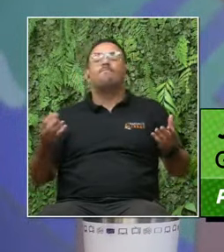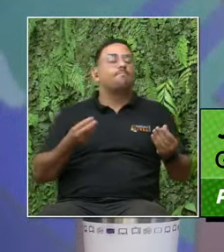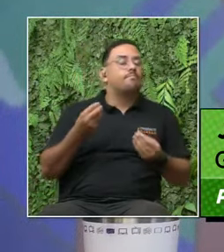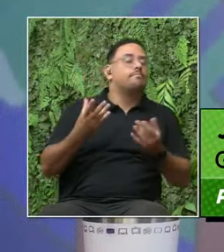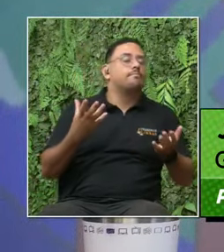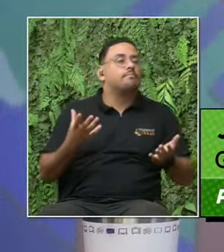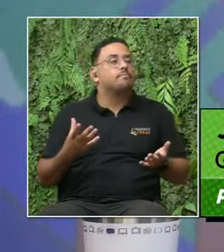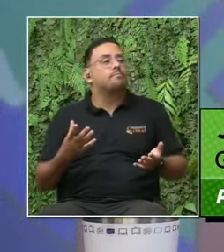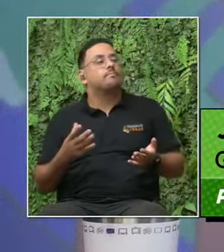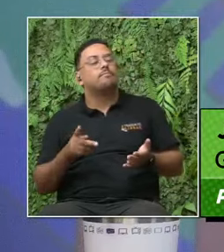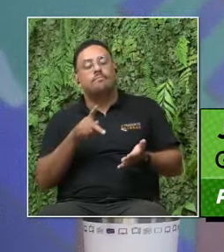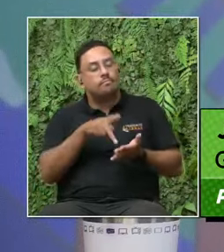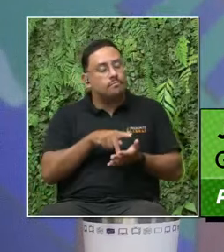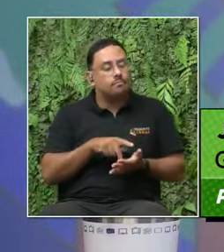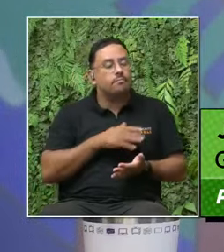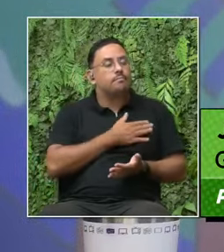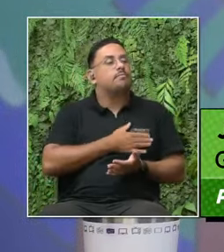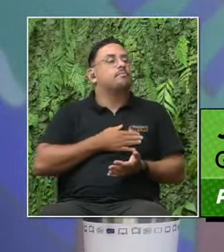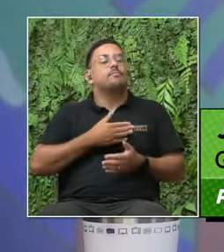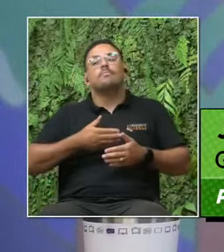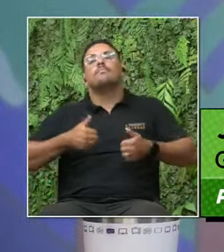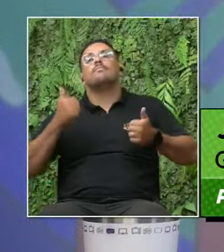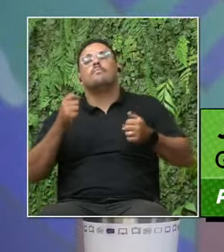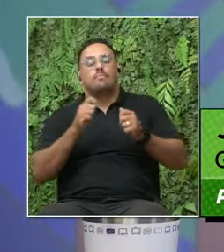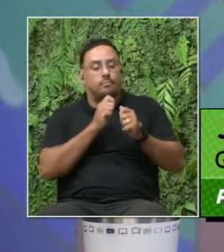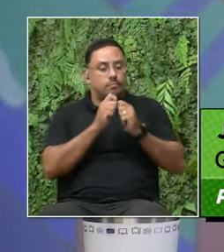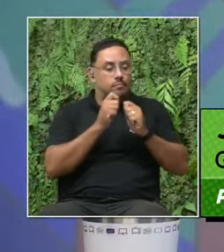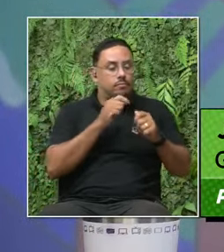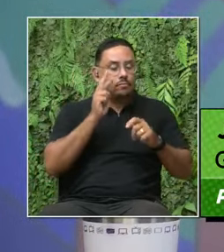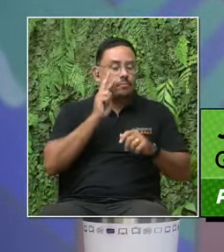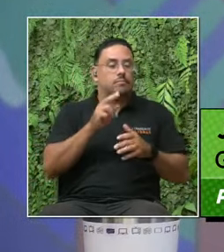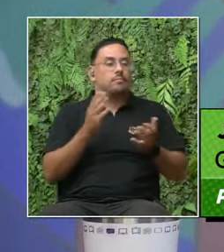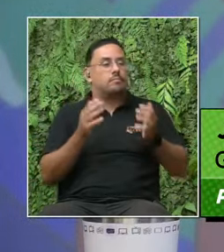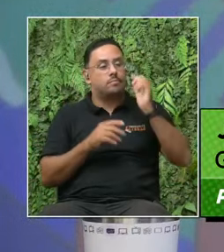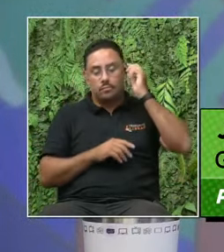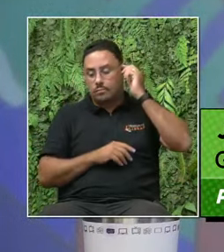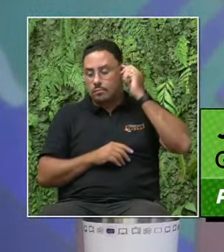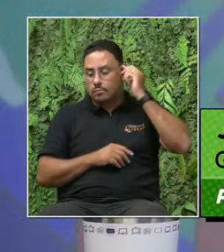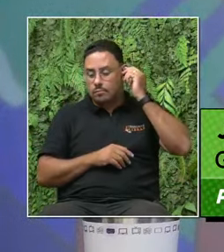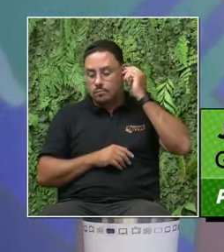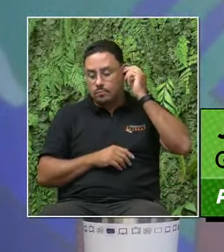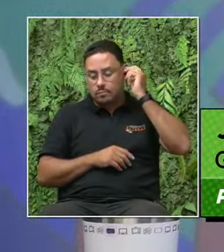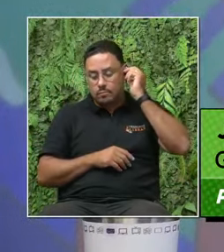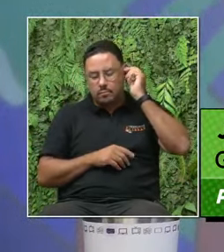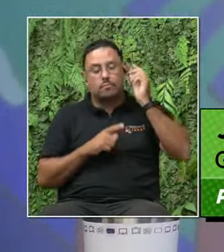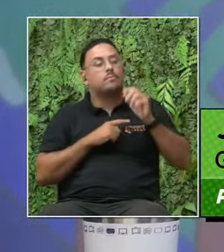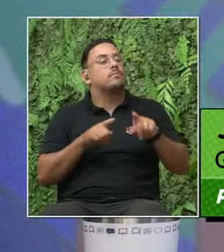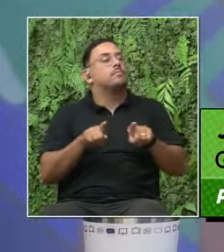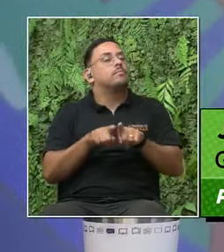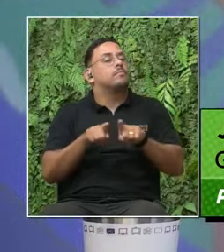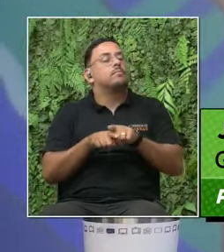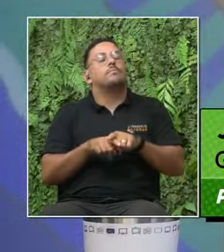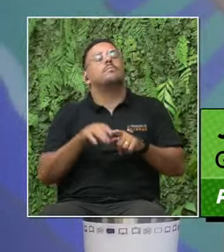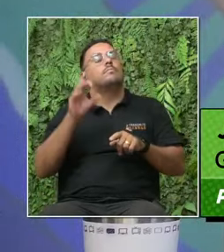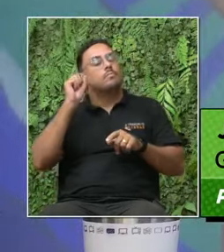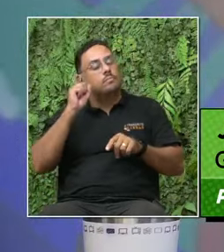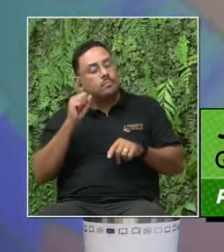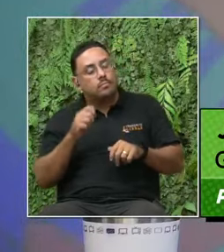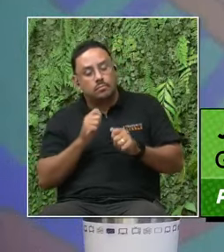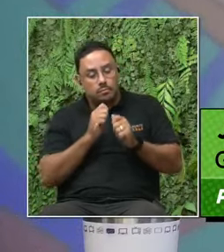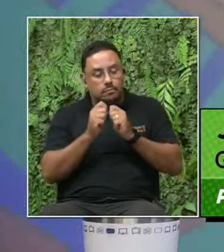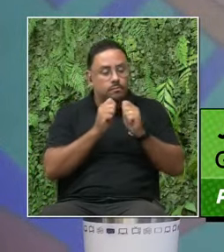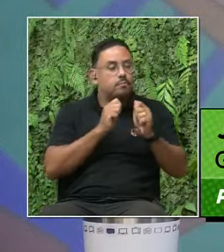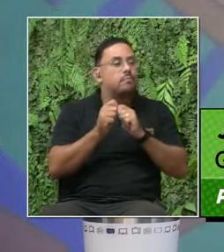né realmente gostei foi uma das melhores entrevistas que eu ouvi ultimamente e diga essas passagens tem ouvido também as entrevistas